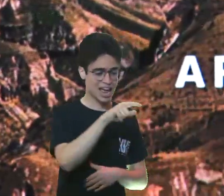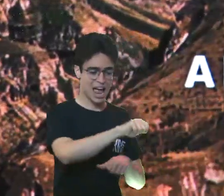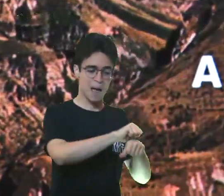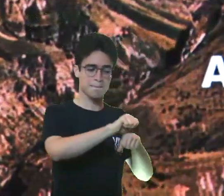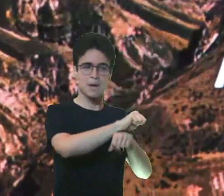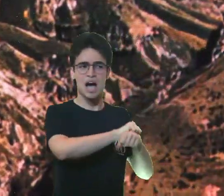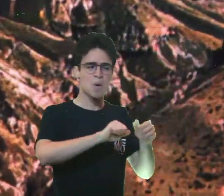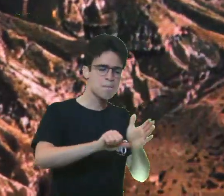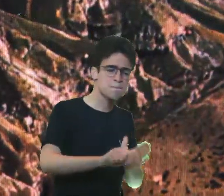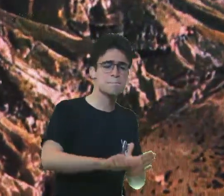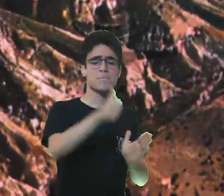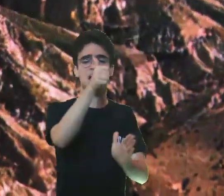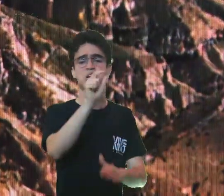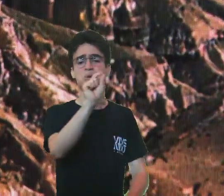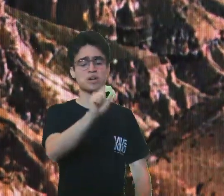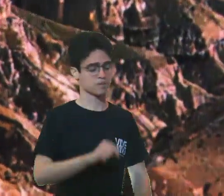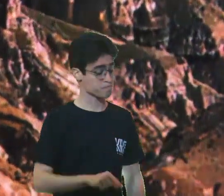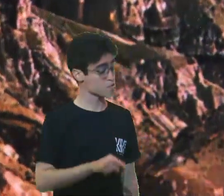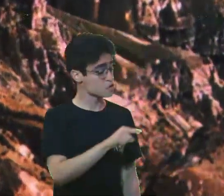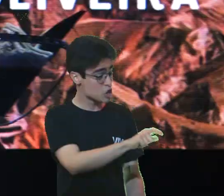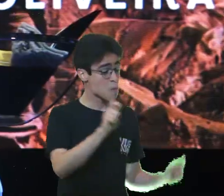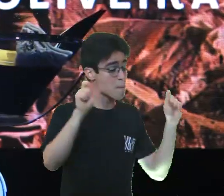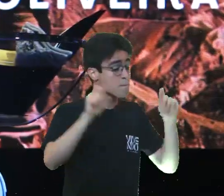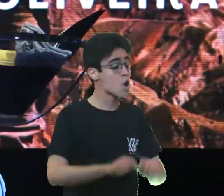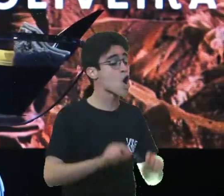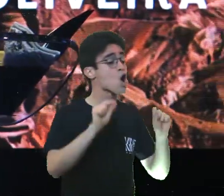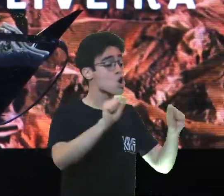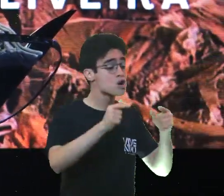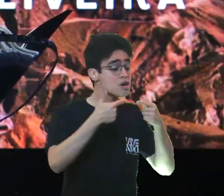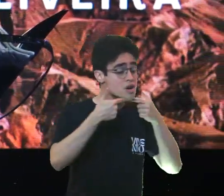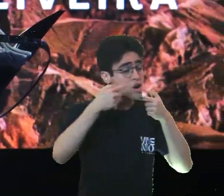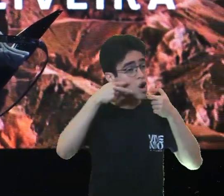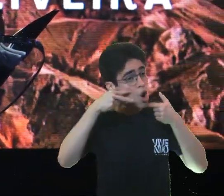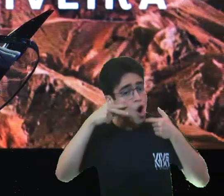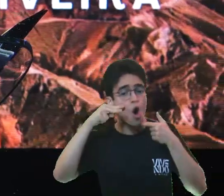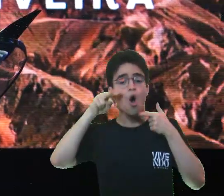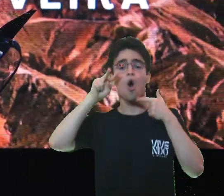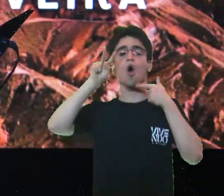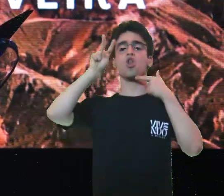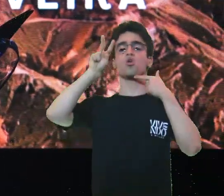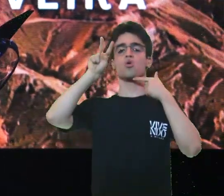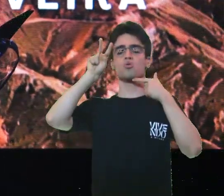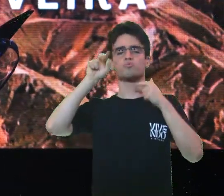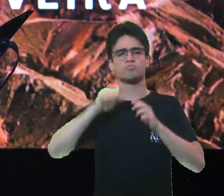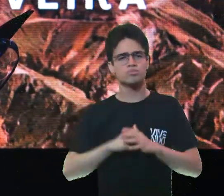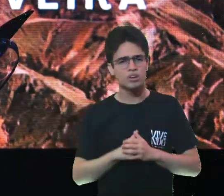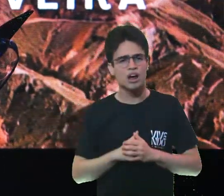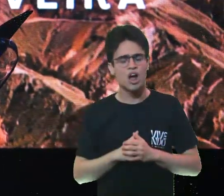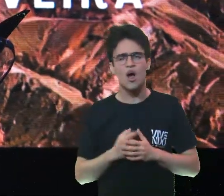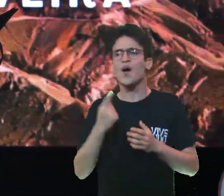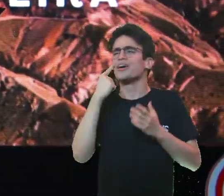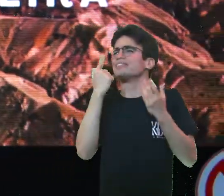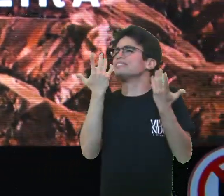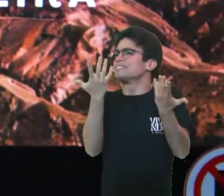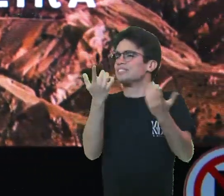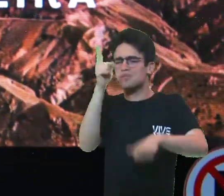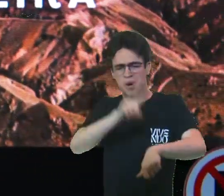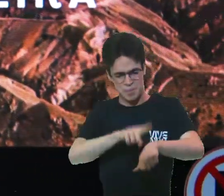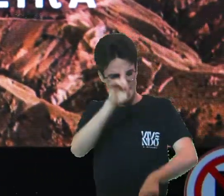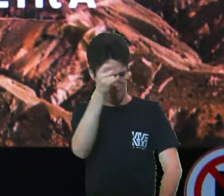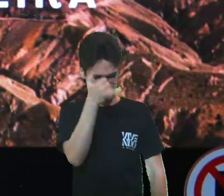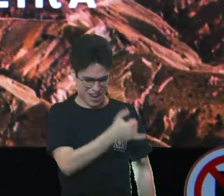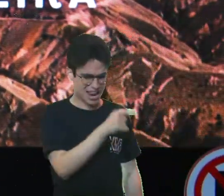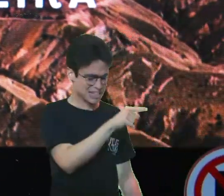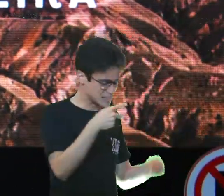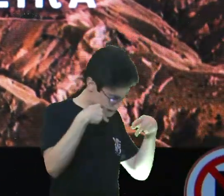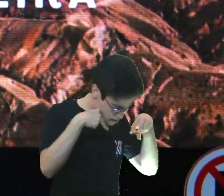nesse diálogo é: erga os seus olhos. Gente, quando Deus fala isso para